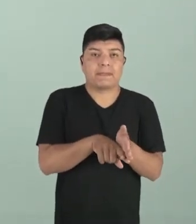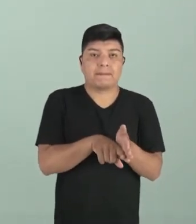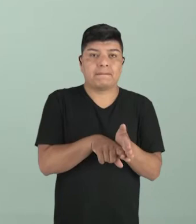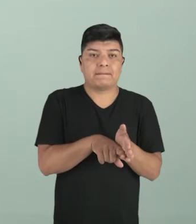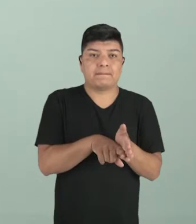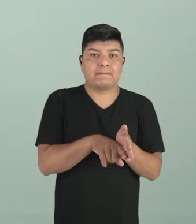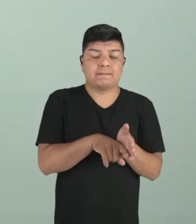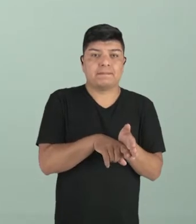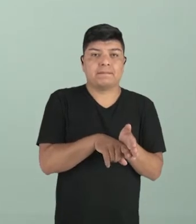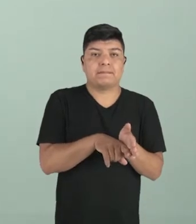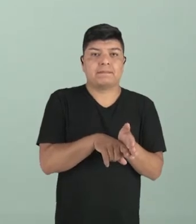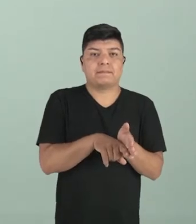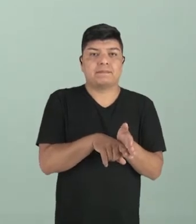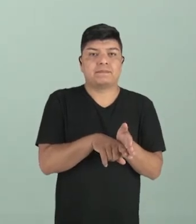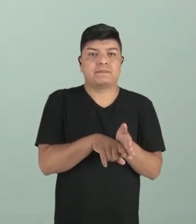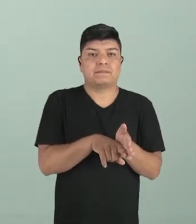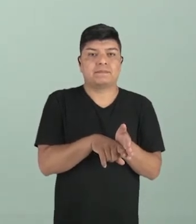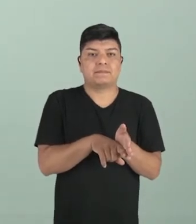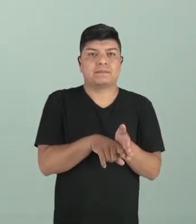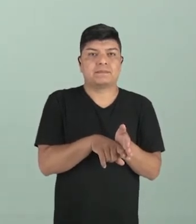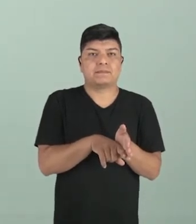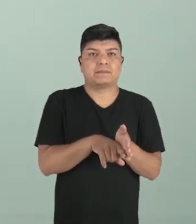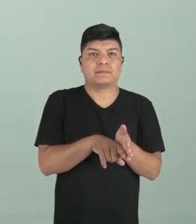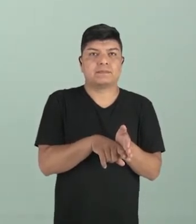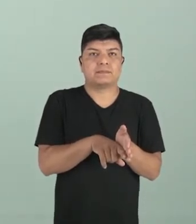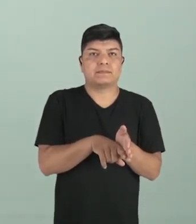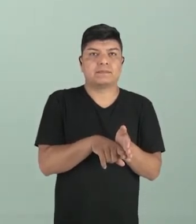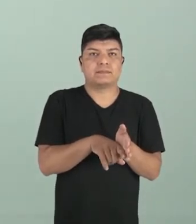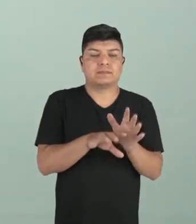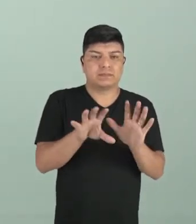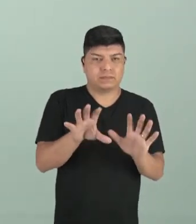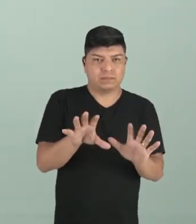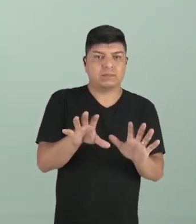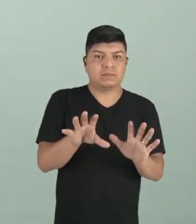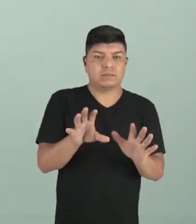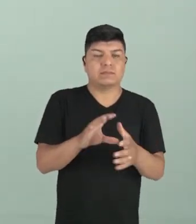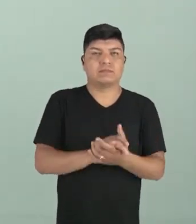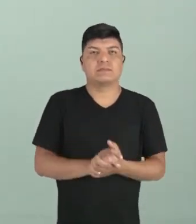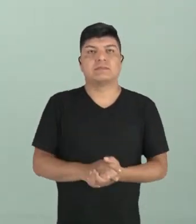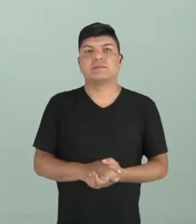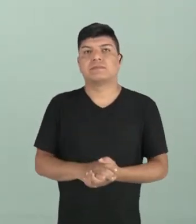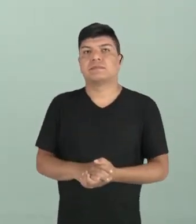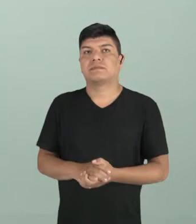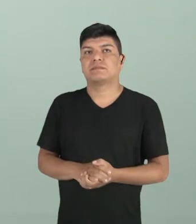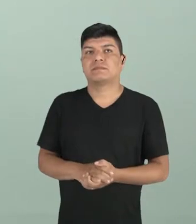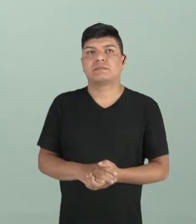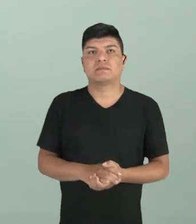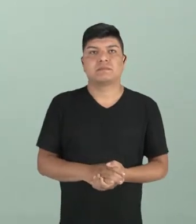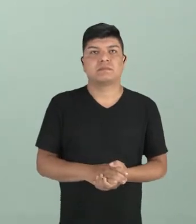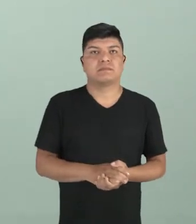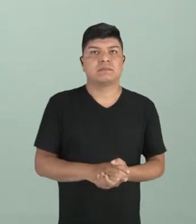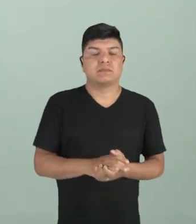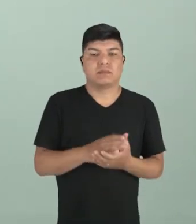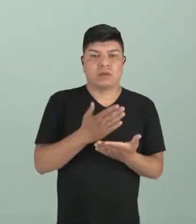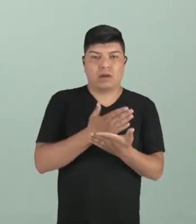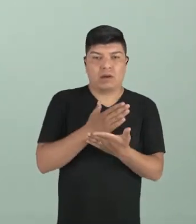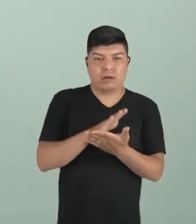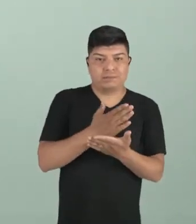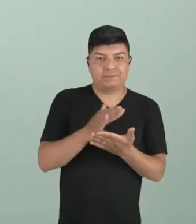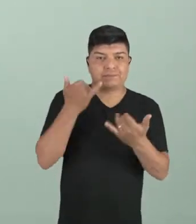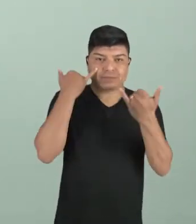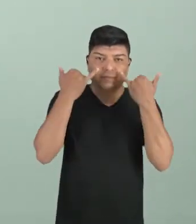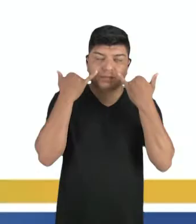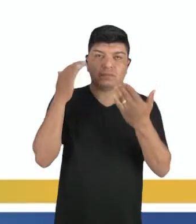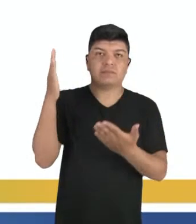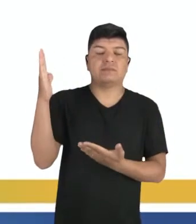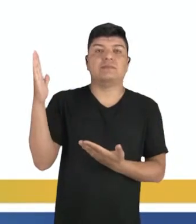de estudiosos, né? Essa situação aí, tá? E aí, ó, algumas informações ali,